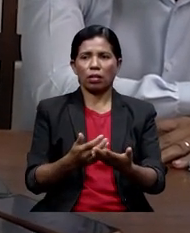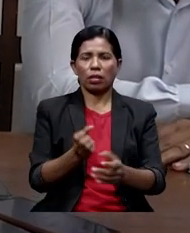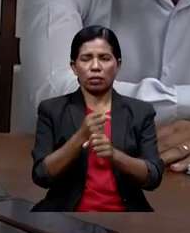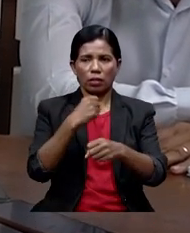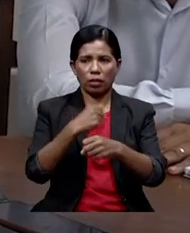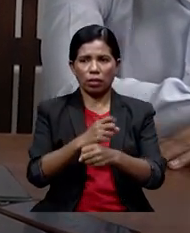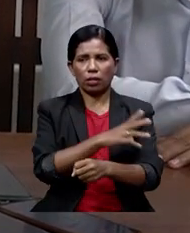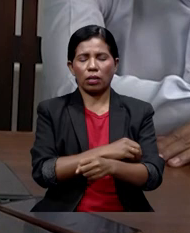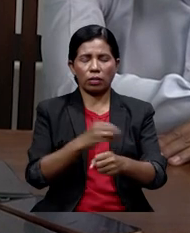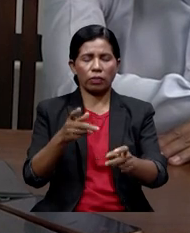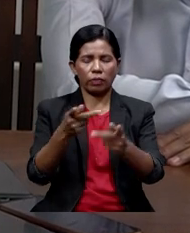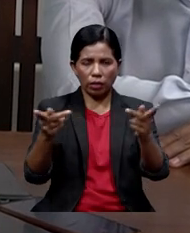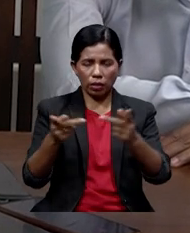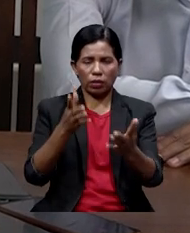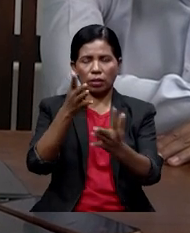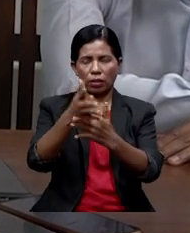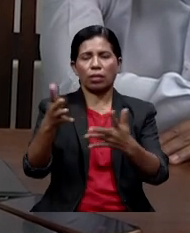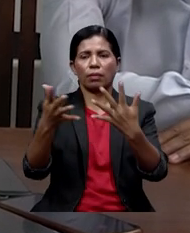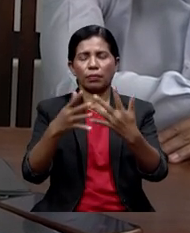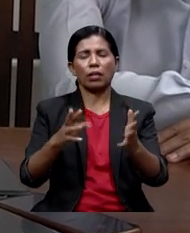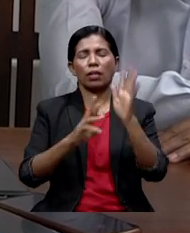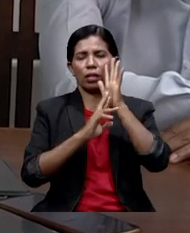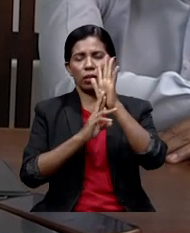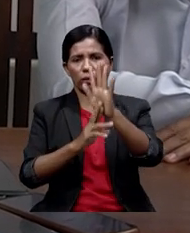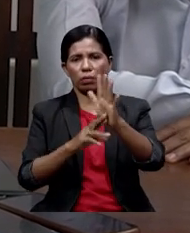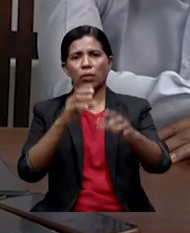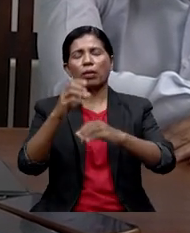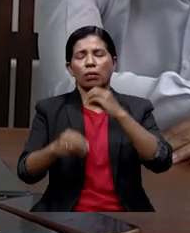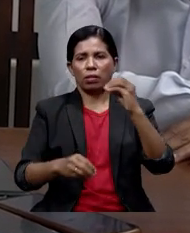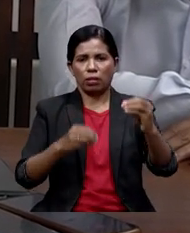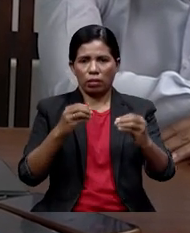nessa cela de detenção. Relatório Moscou-Nabá,